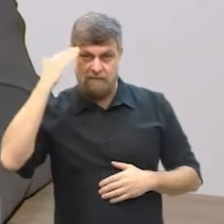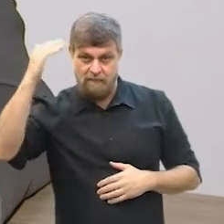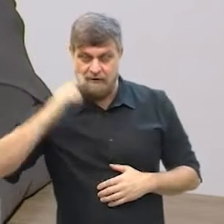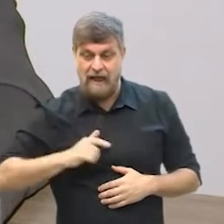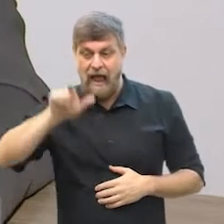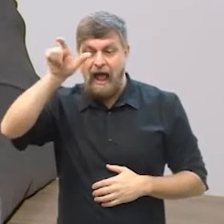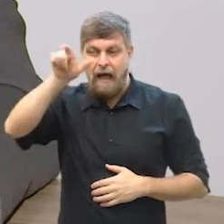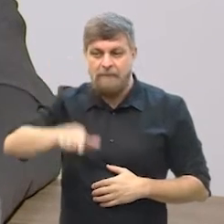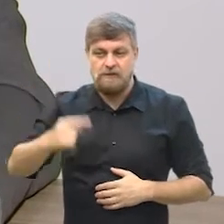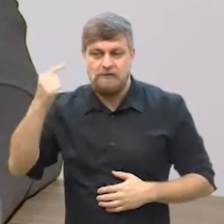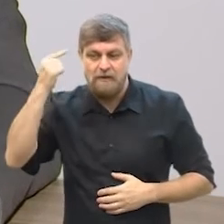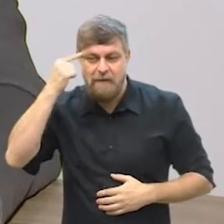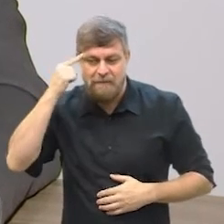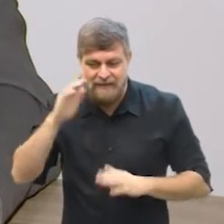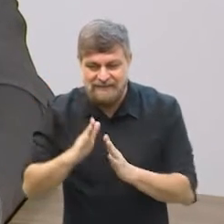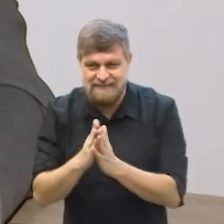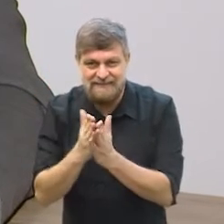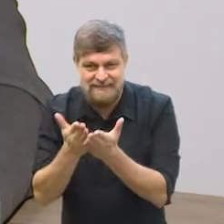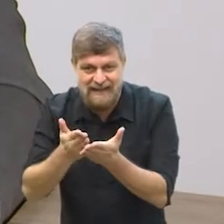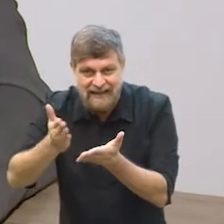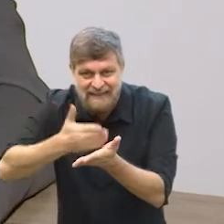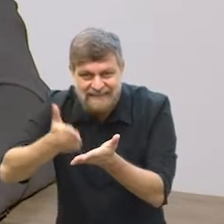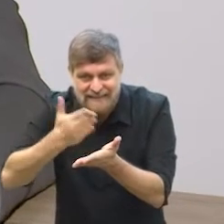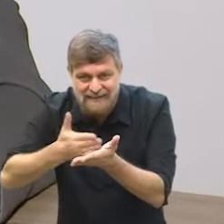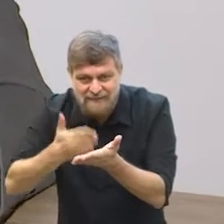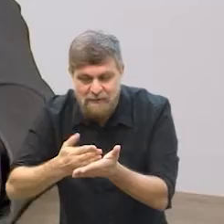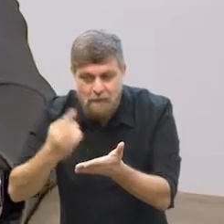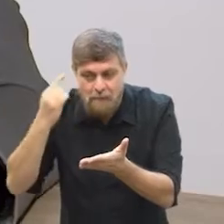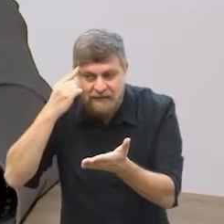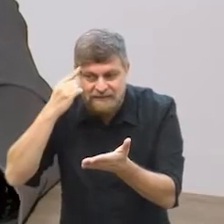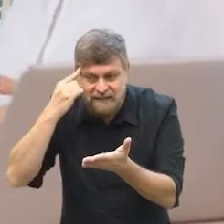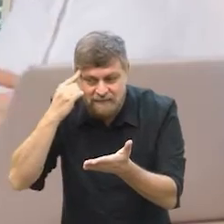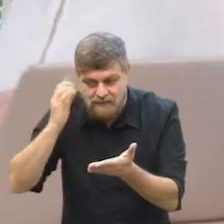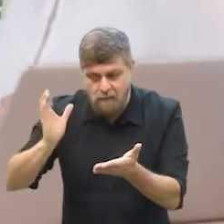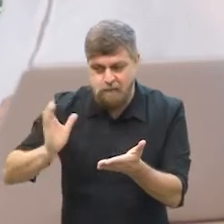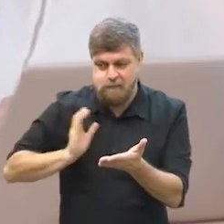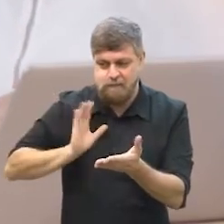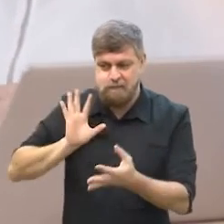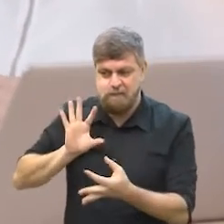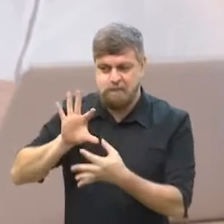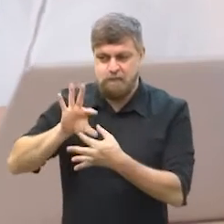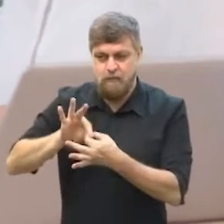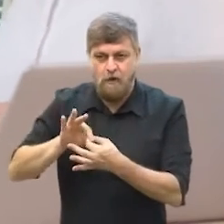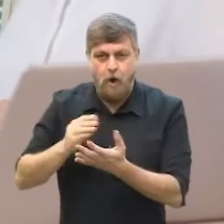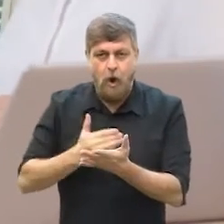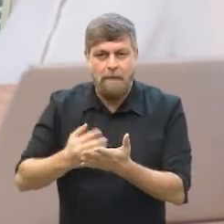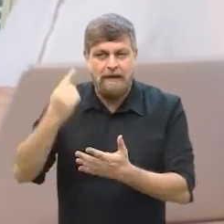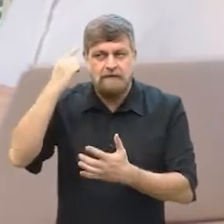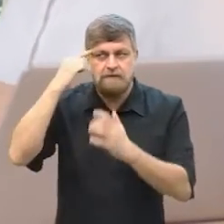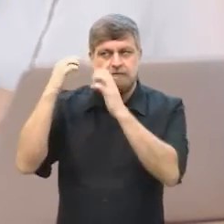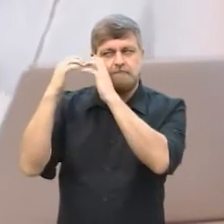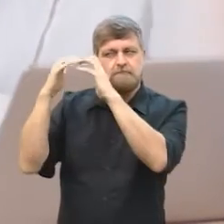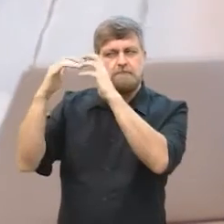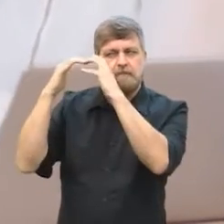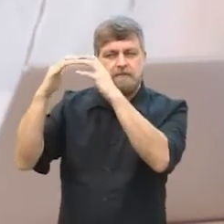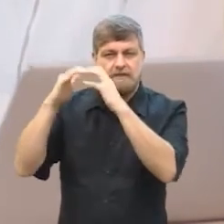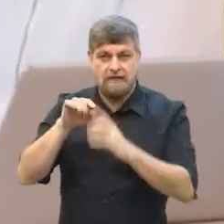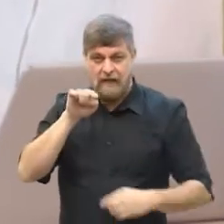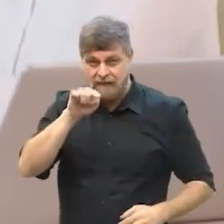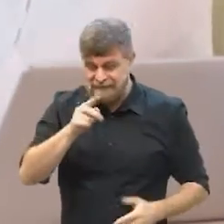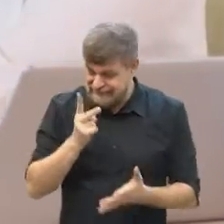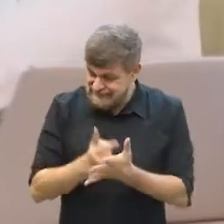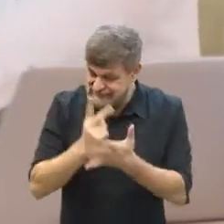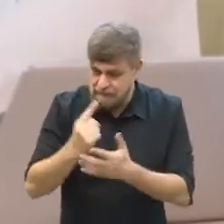Quem Pensa Enriquece, define que tudo começa pela sua mente. Então, se você tem um